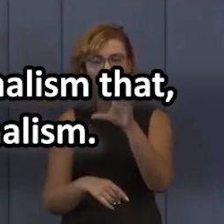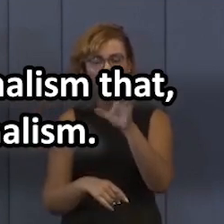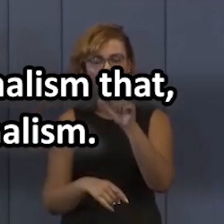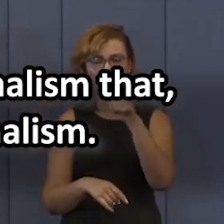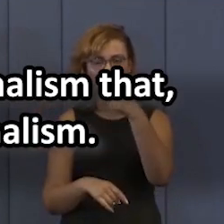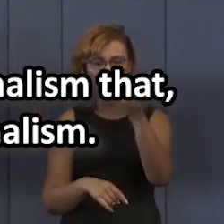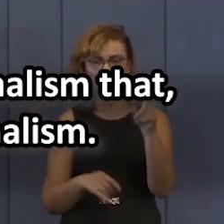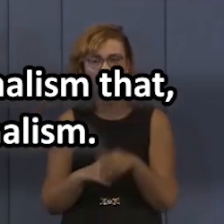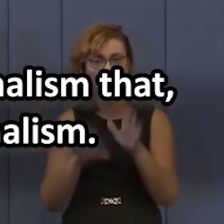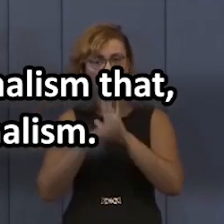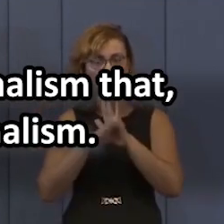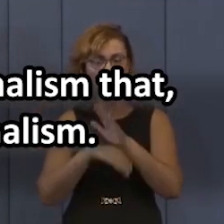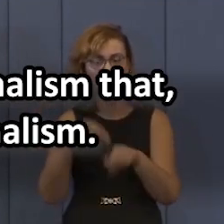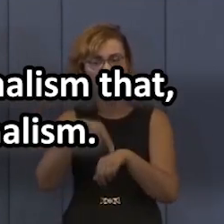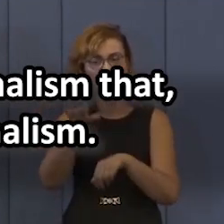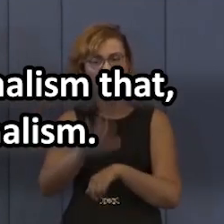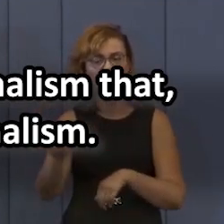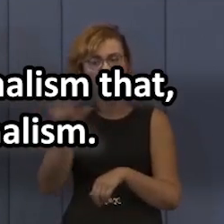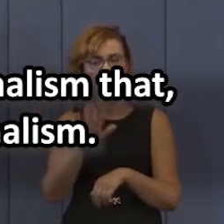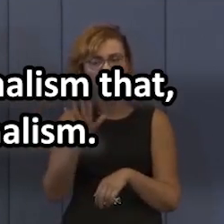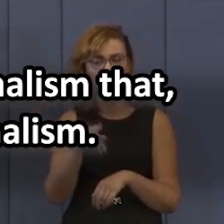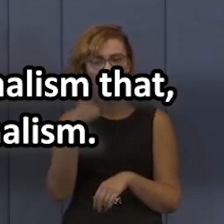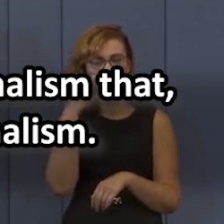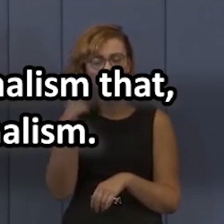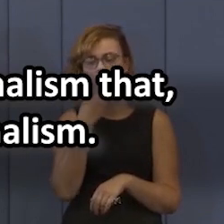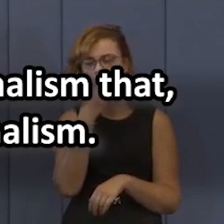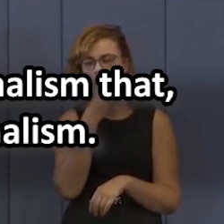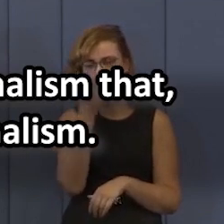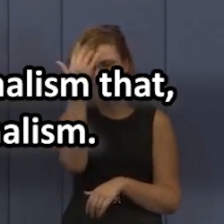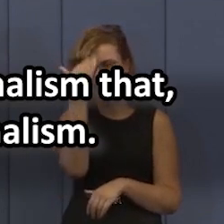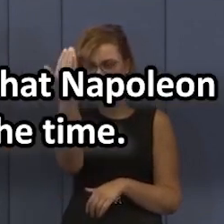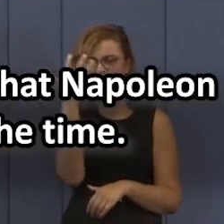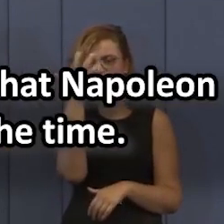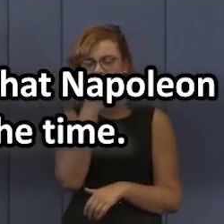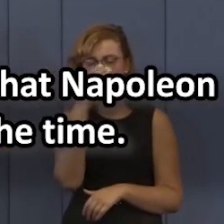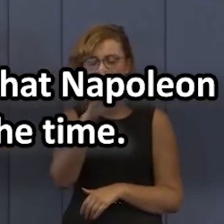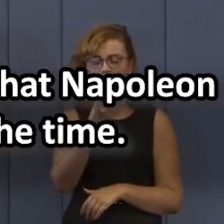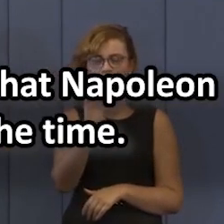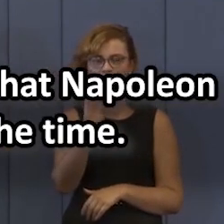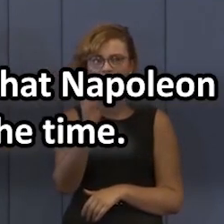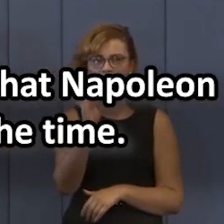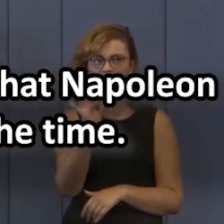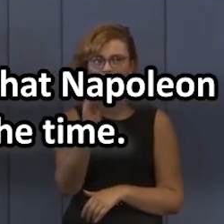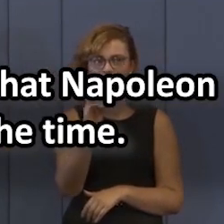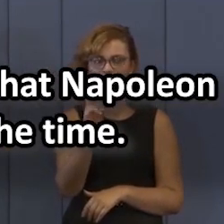antinapoleônico, que, por exemplo, é o conceito de nacionalismo de